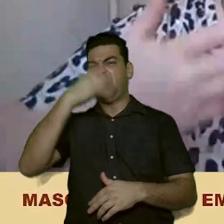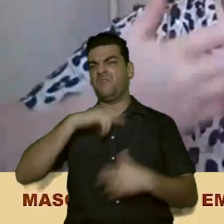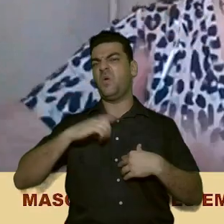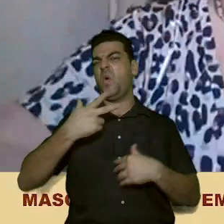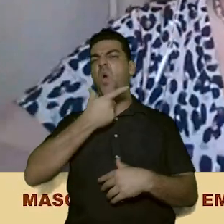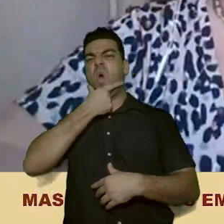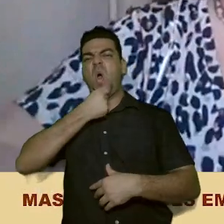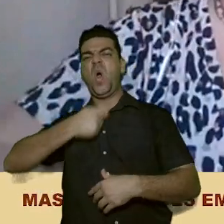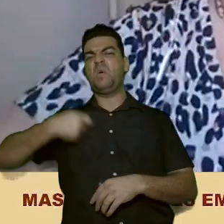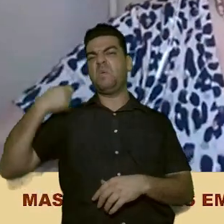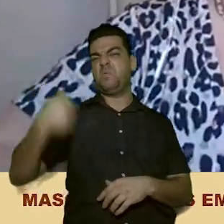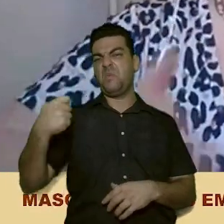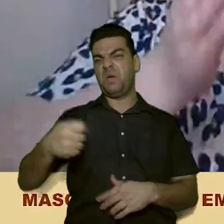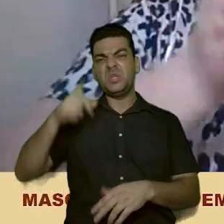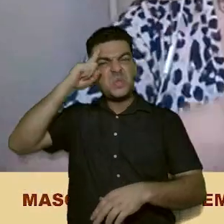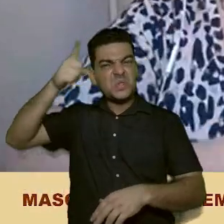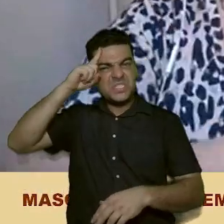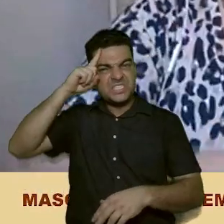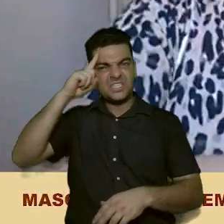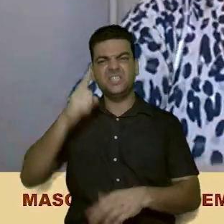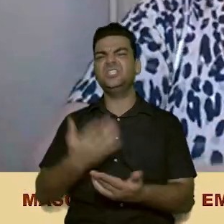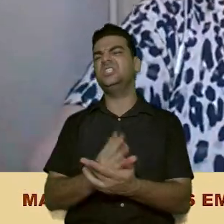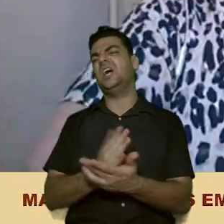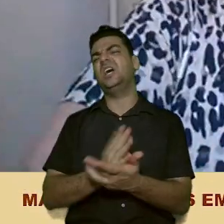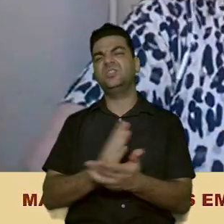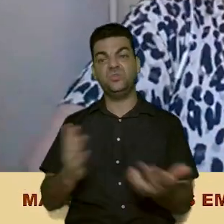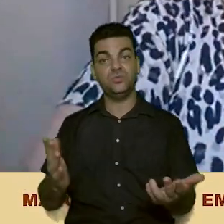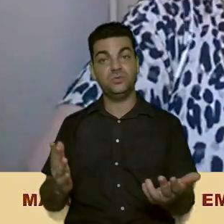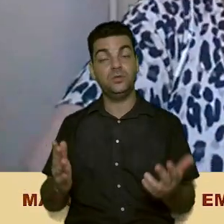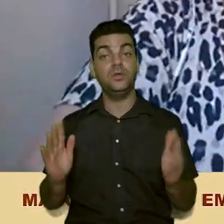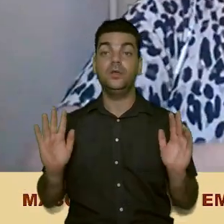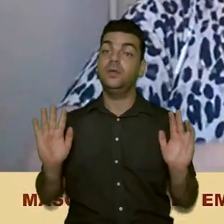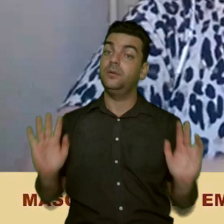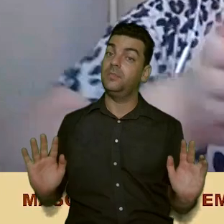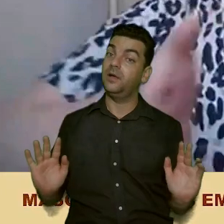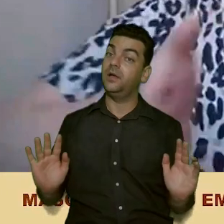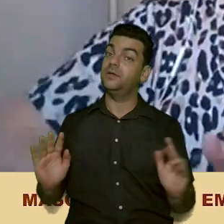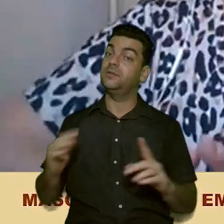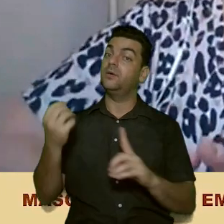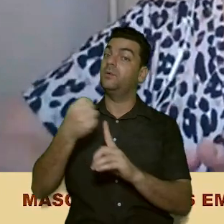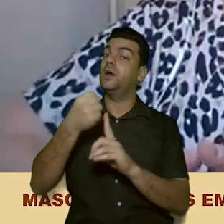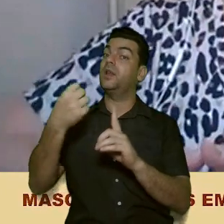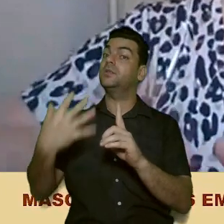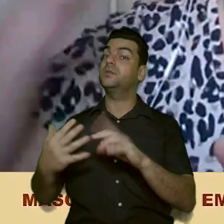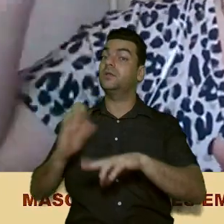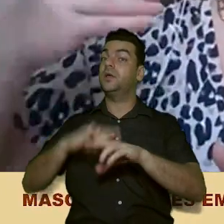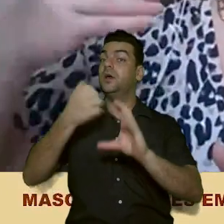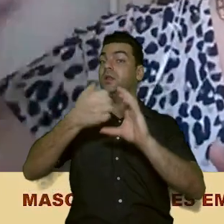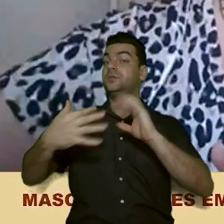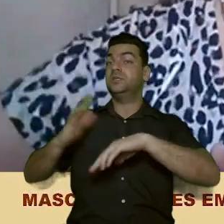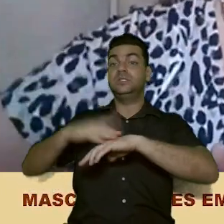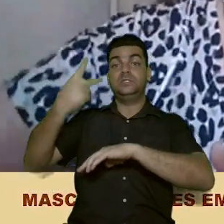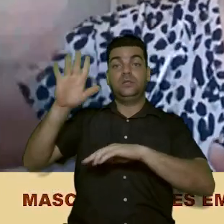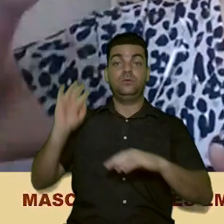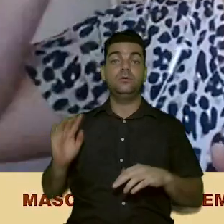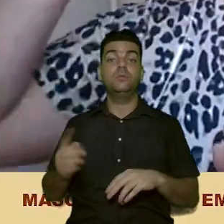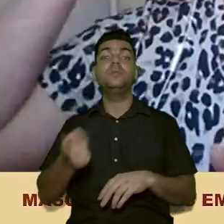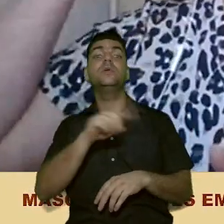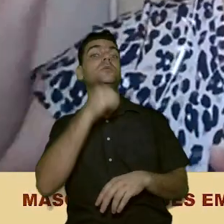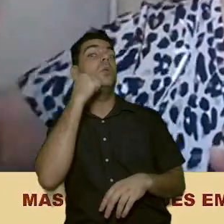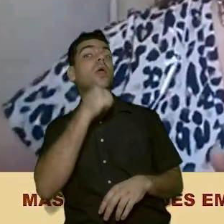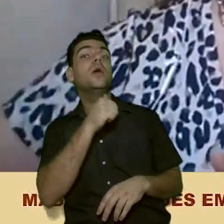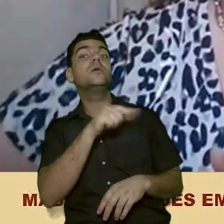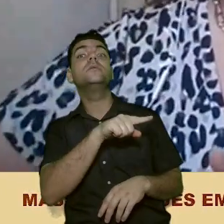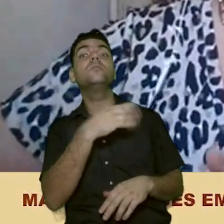masculinidade e a sua virilidade. Entretanto, isso é um aspecto. Né? O outro aspecto é: as mulheres estão morrendo, as